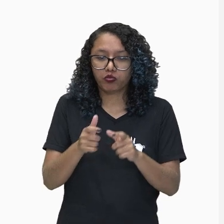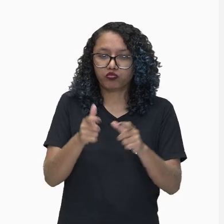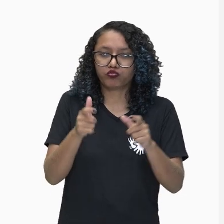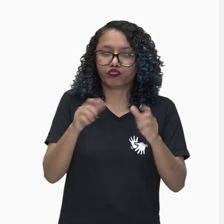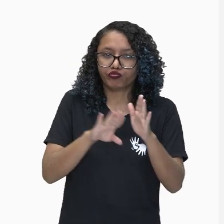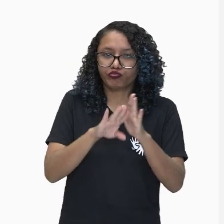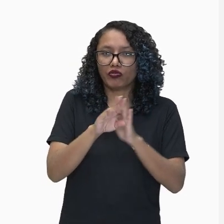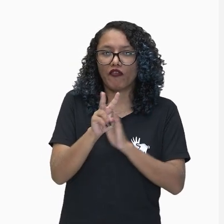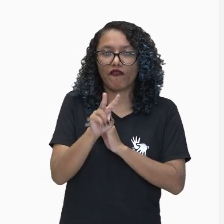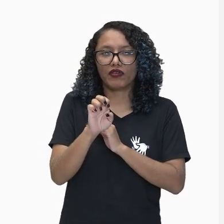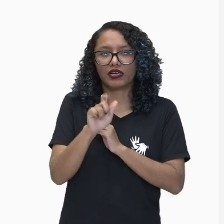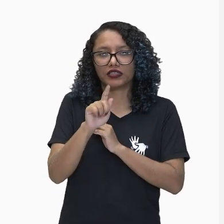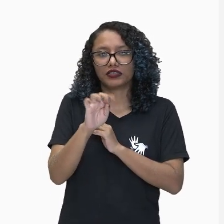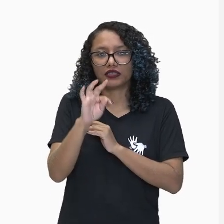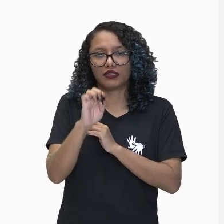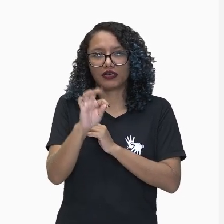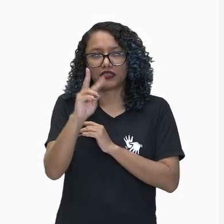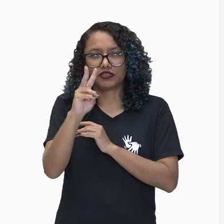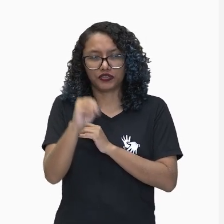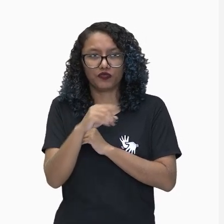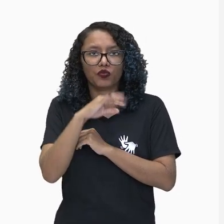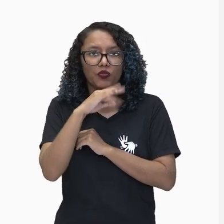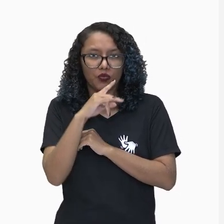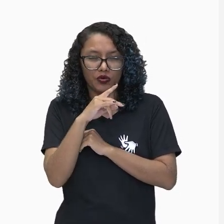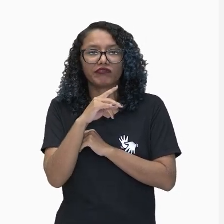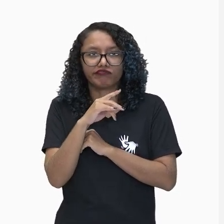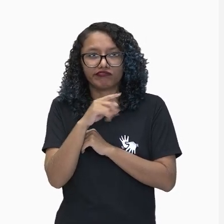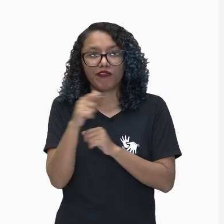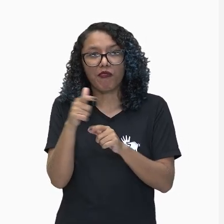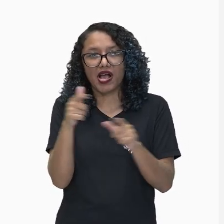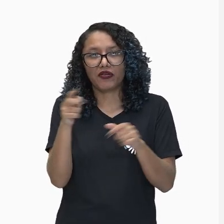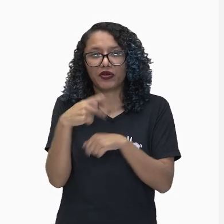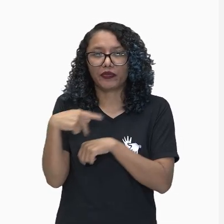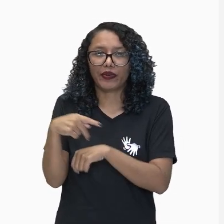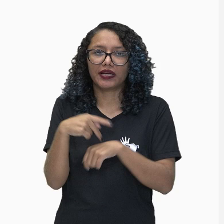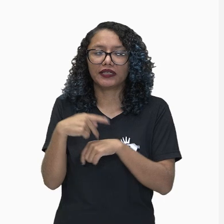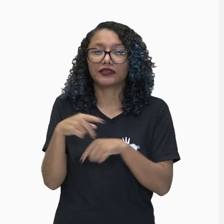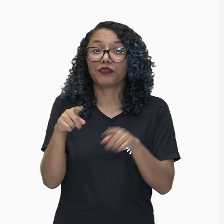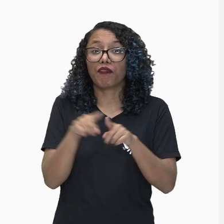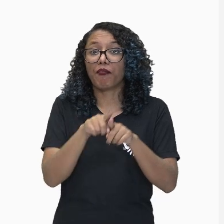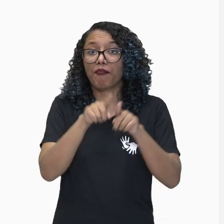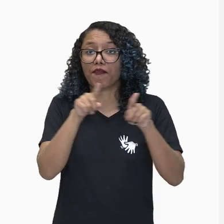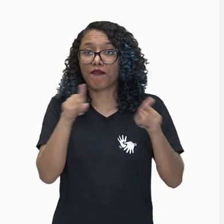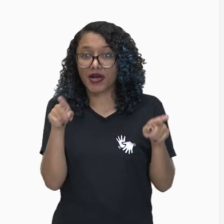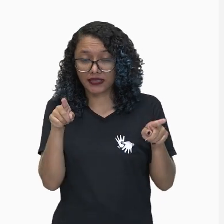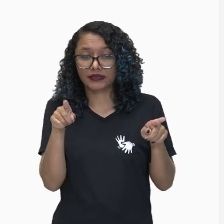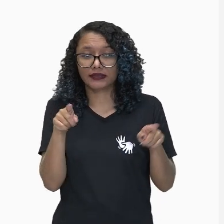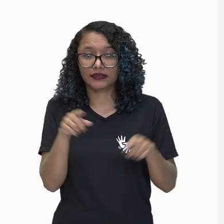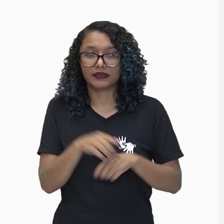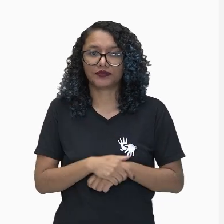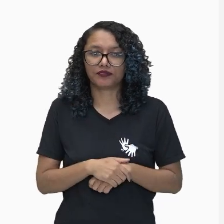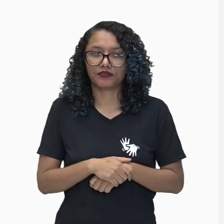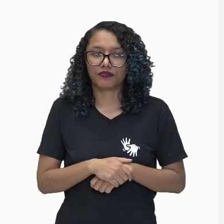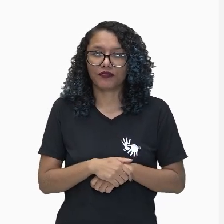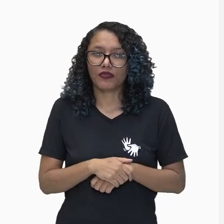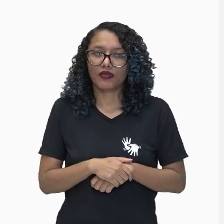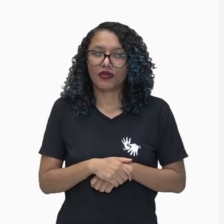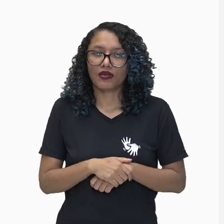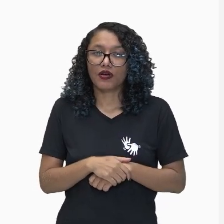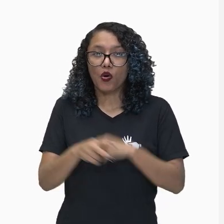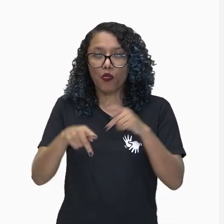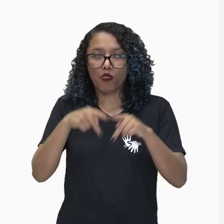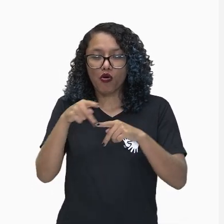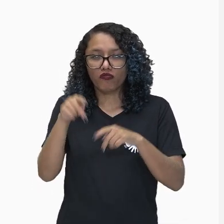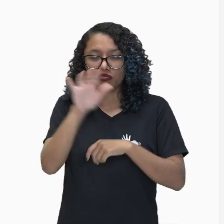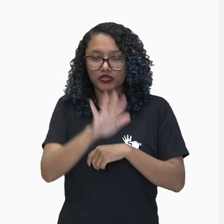é considerado negativo em muitos países. Porém, o crescimento populacional se mantém ali